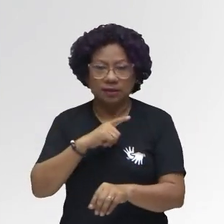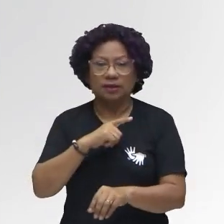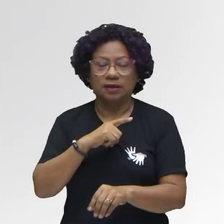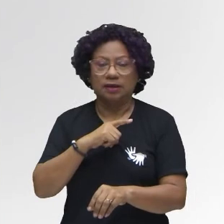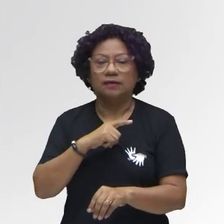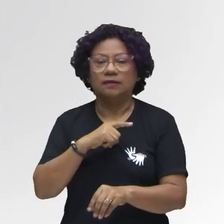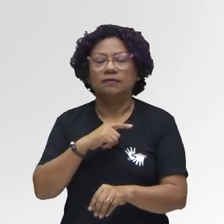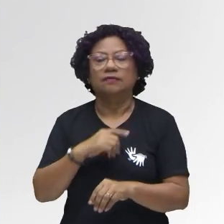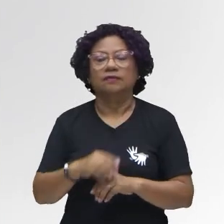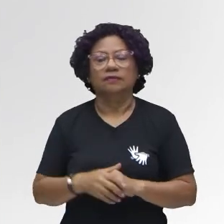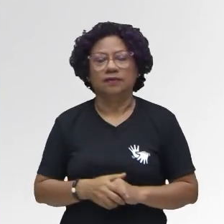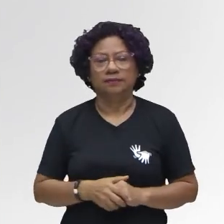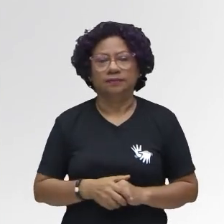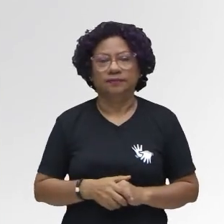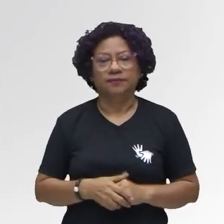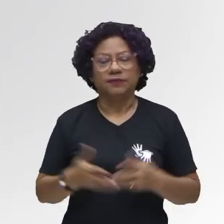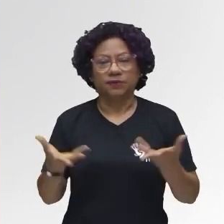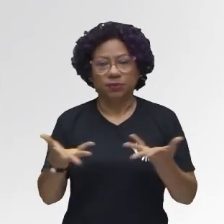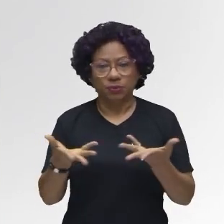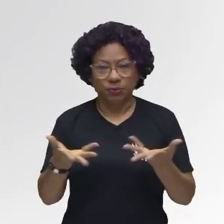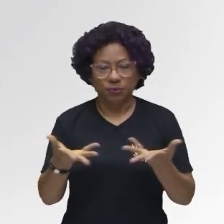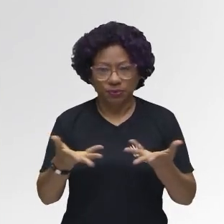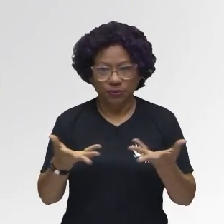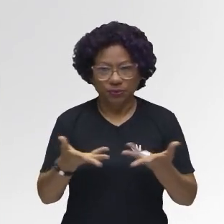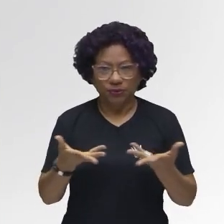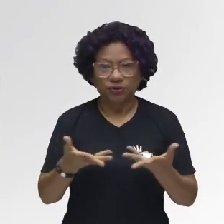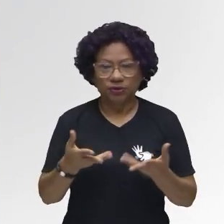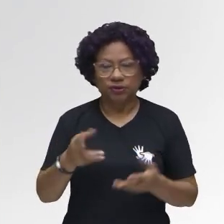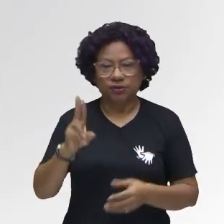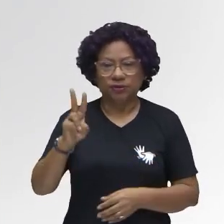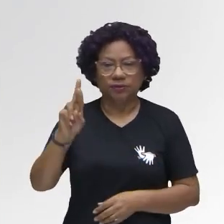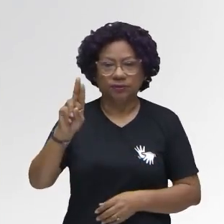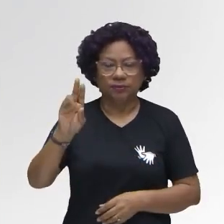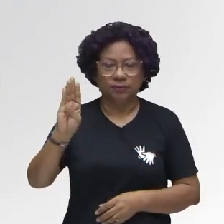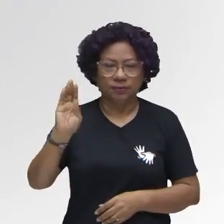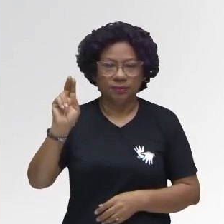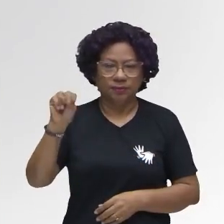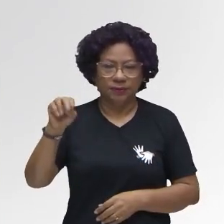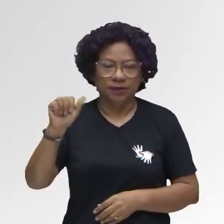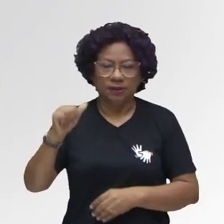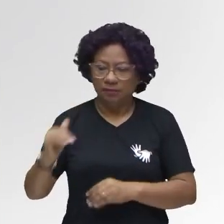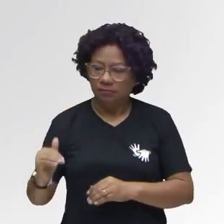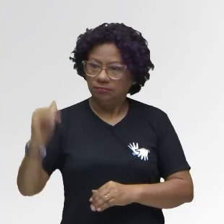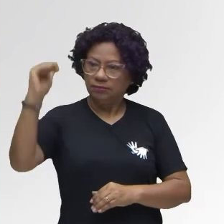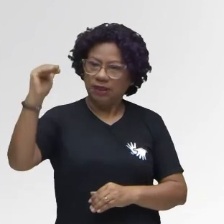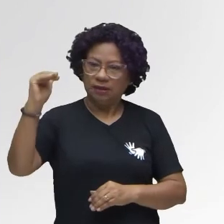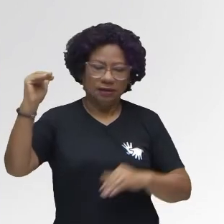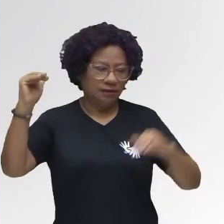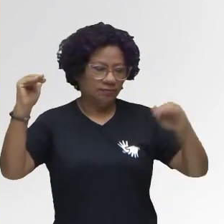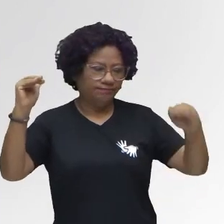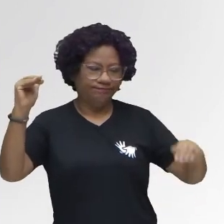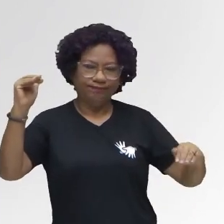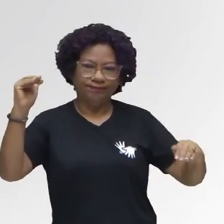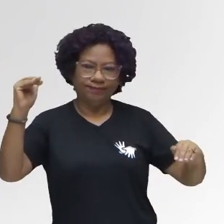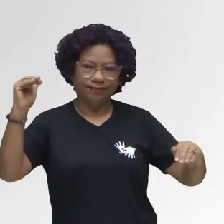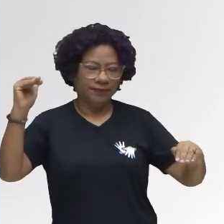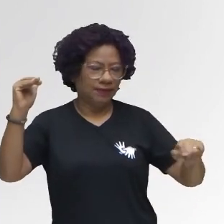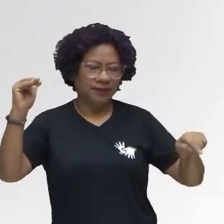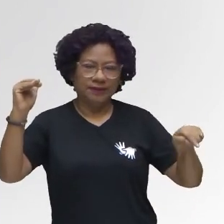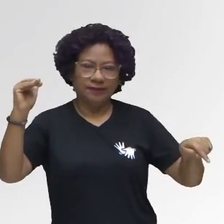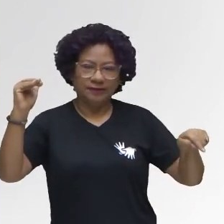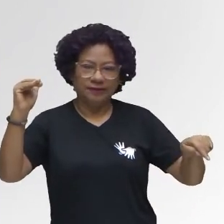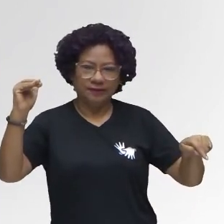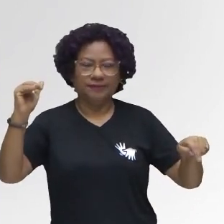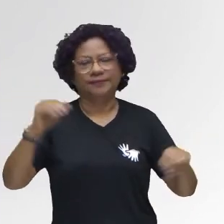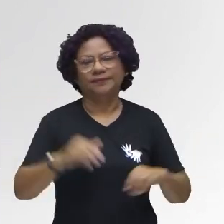rural. Então, hoje, a população urbana brasileira é muito superior à população rural. É claro que a gente está aqui, ó, eu estou